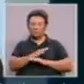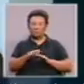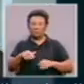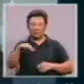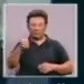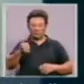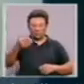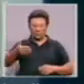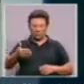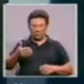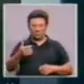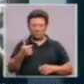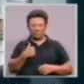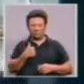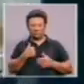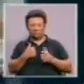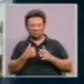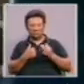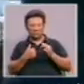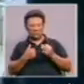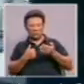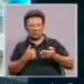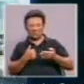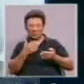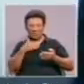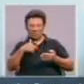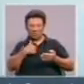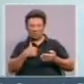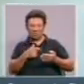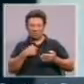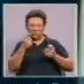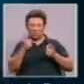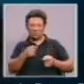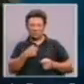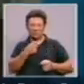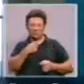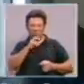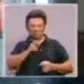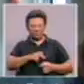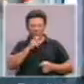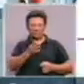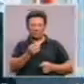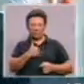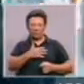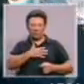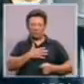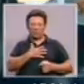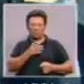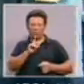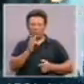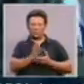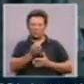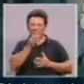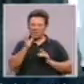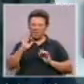deixei de tomar aos 51 tanto teria aí uns 47 e comecei a expectorar muito e a tossir não